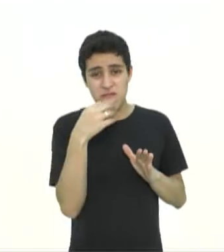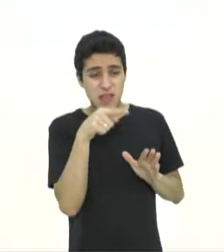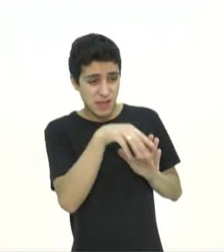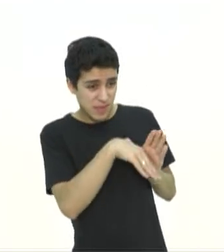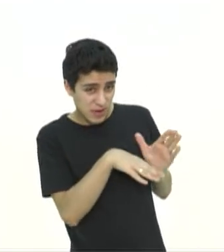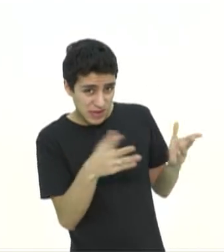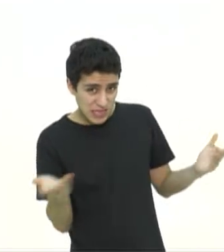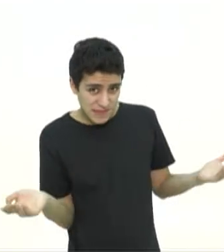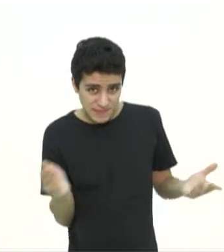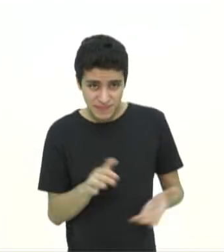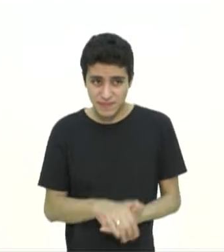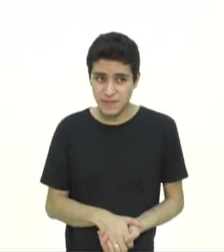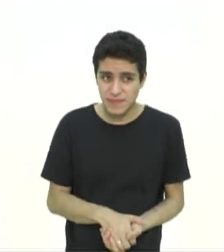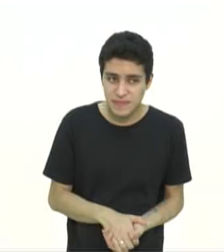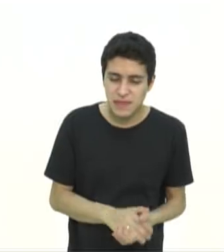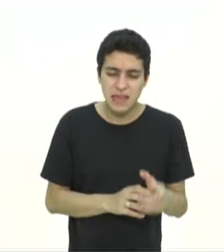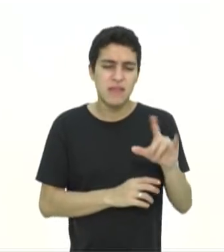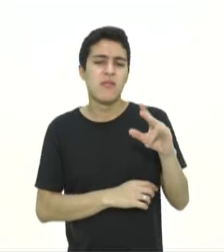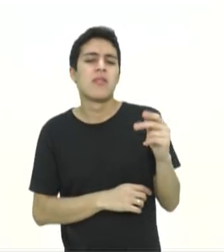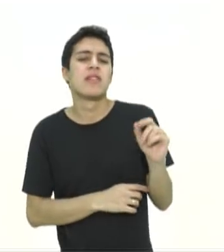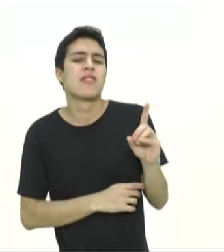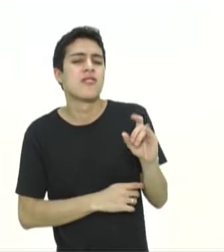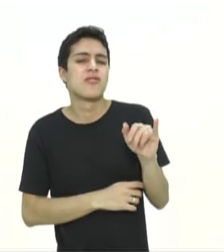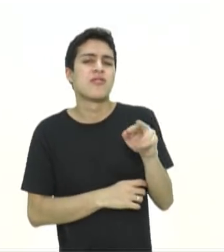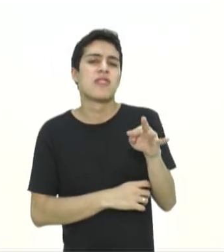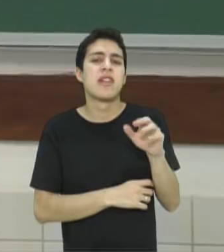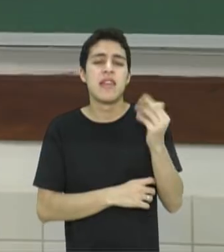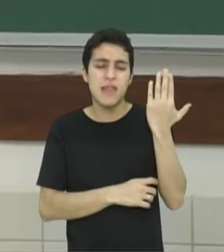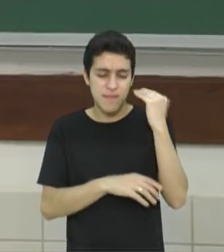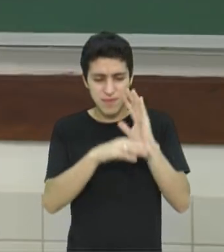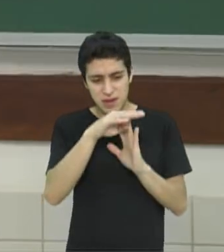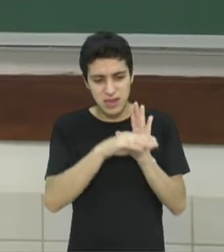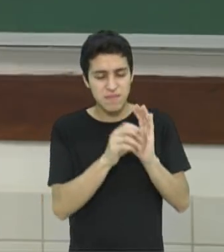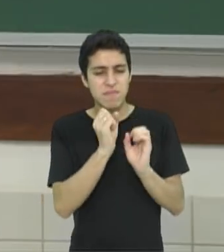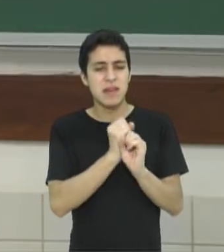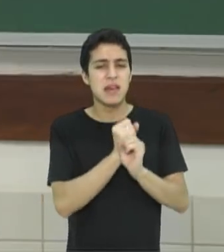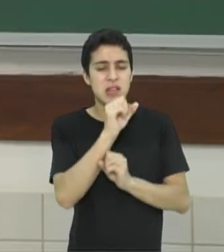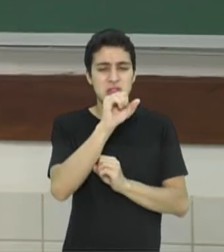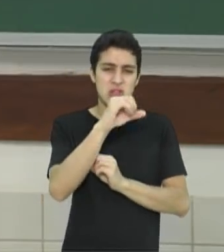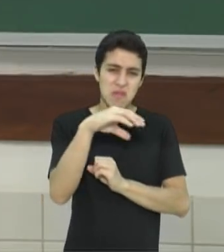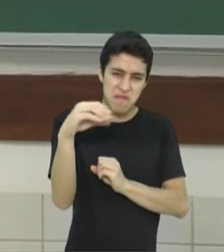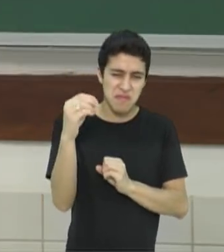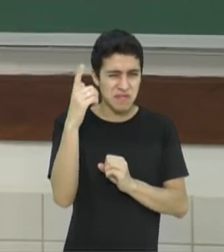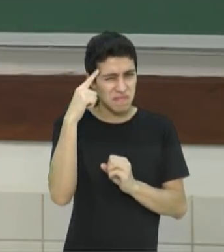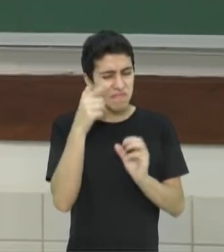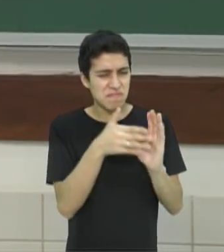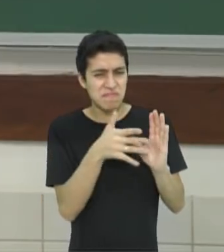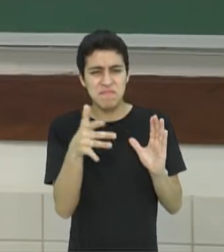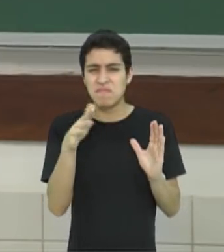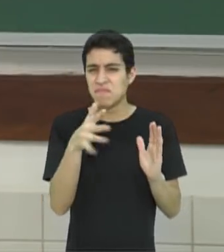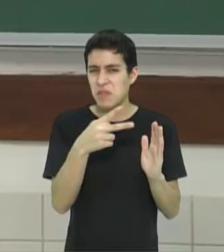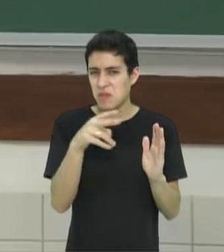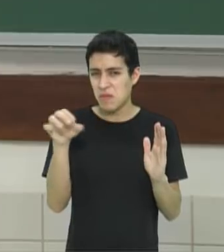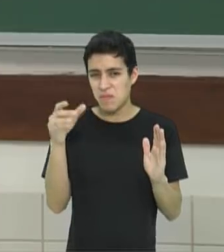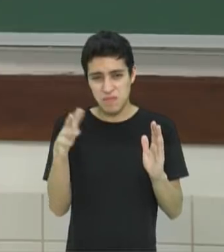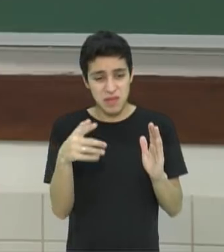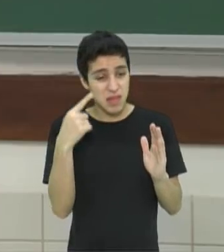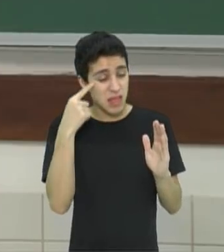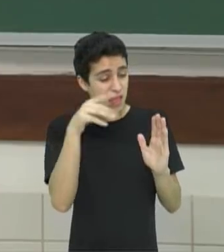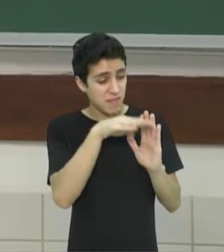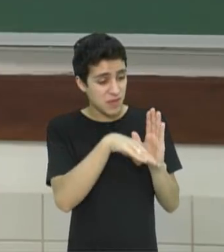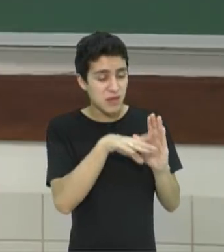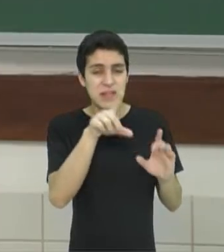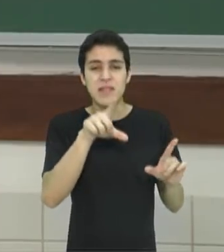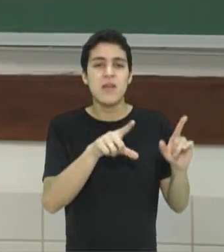esse programa? O Linha Direta foi um programa que passou nos anos 90, não sei se ele chegou aos anos 2000. Era um programa